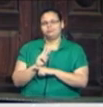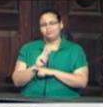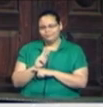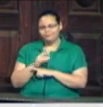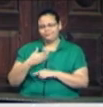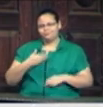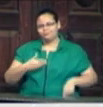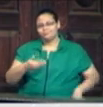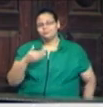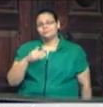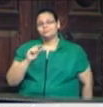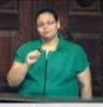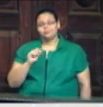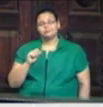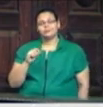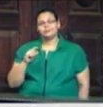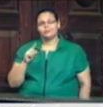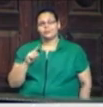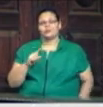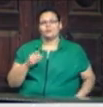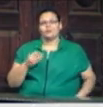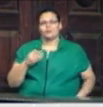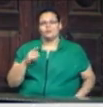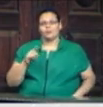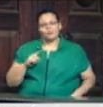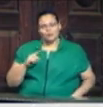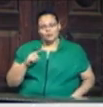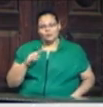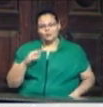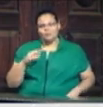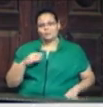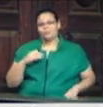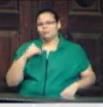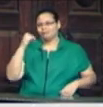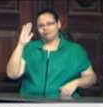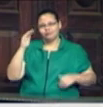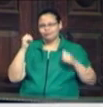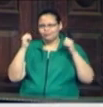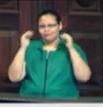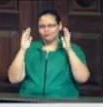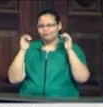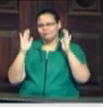afirmação de patamares elementares de soberania.